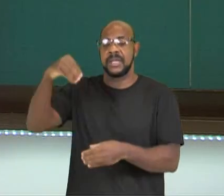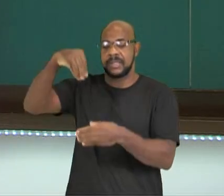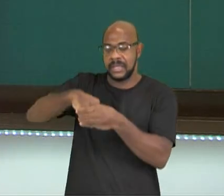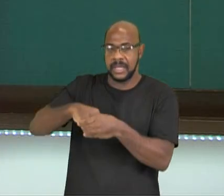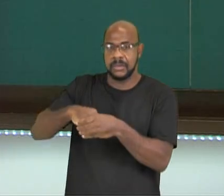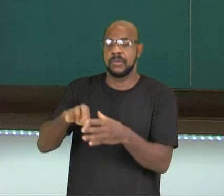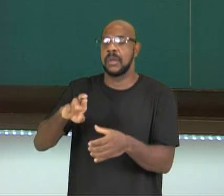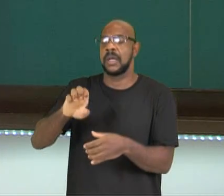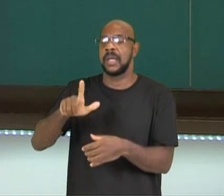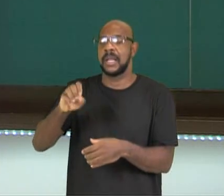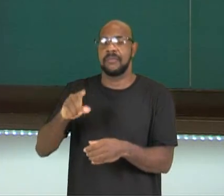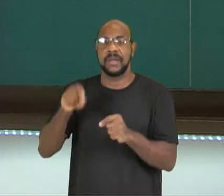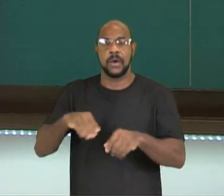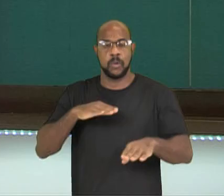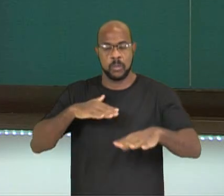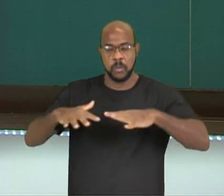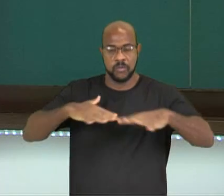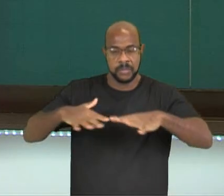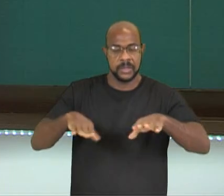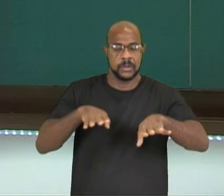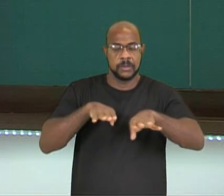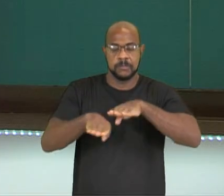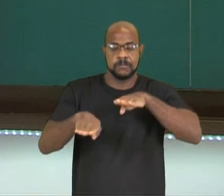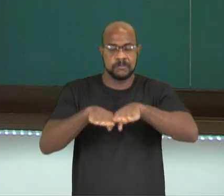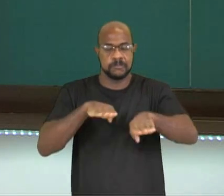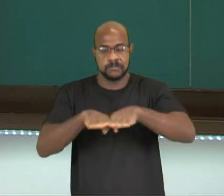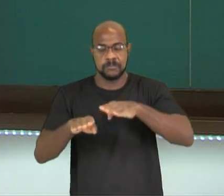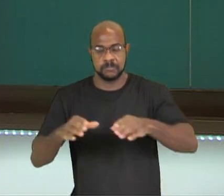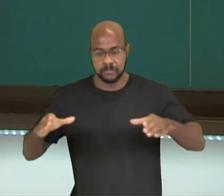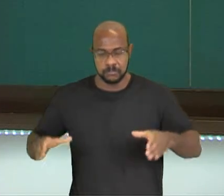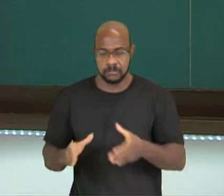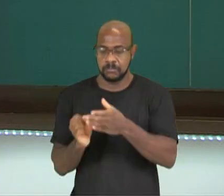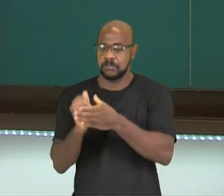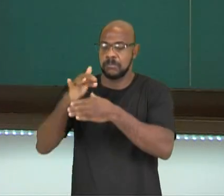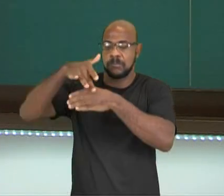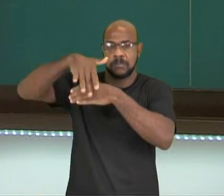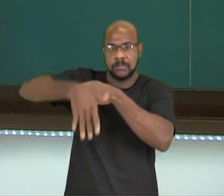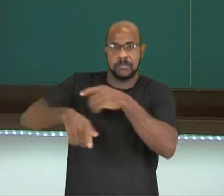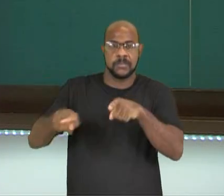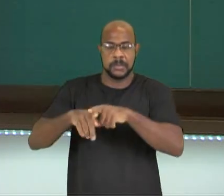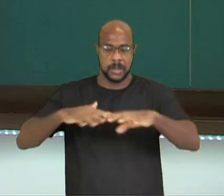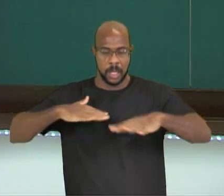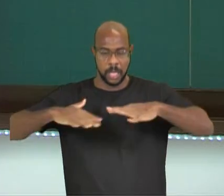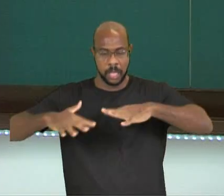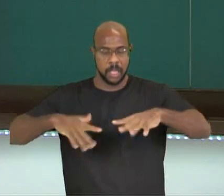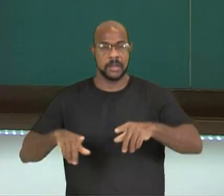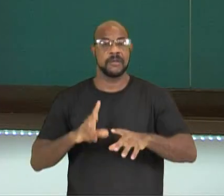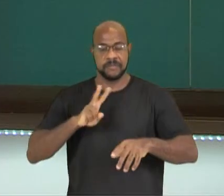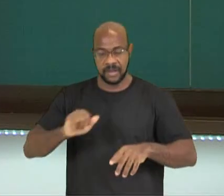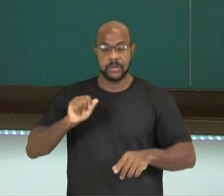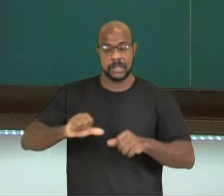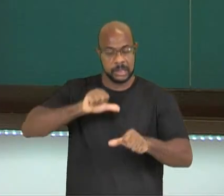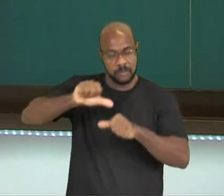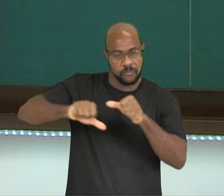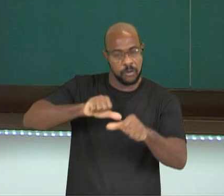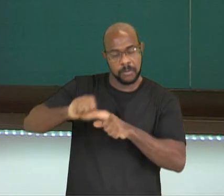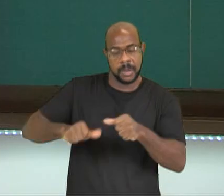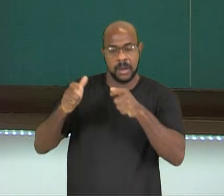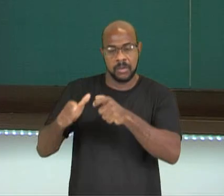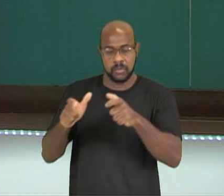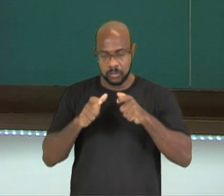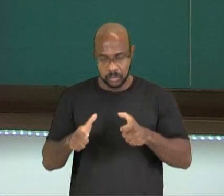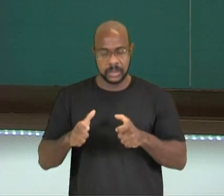relevo, movimento das placas tectônicas, vulcões e terremotos vão transformar esse